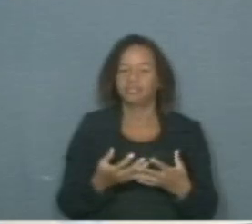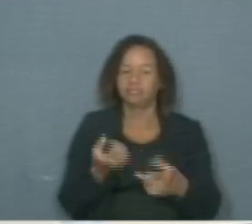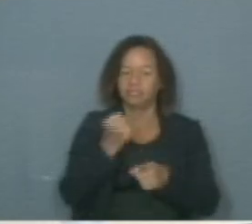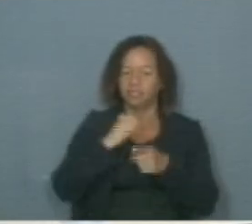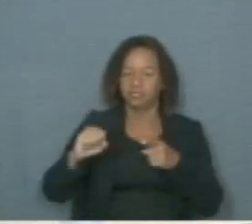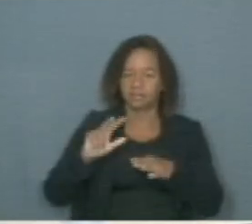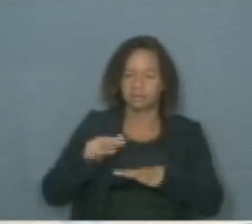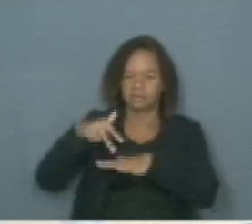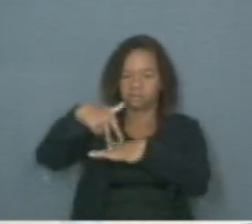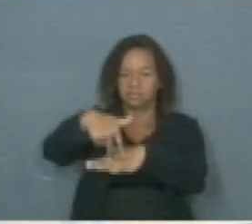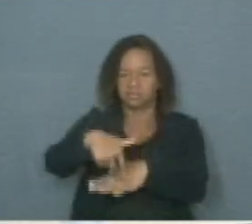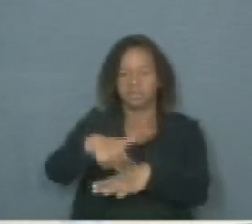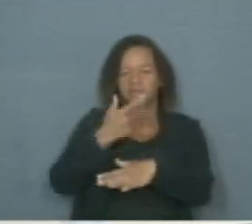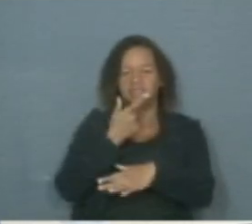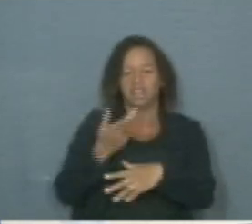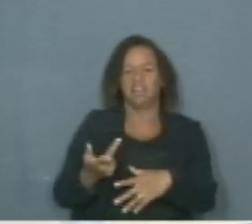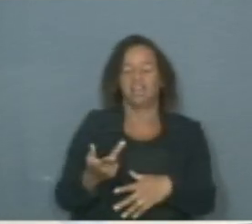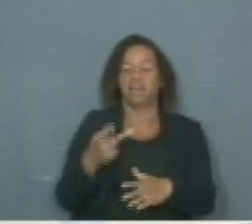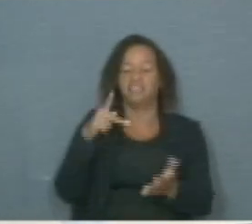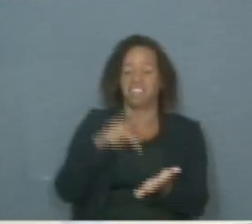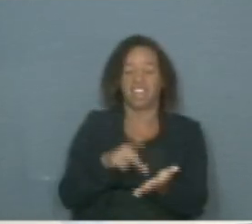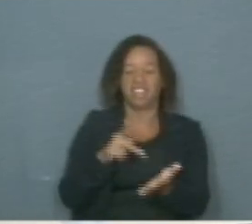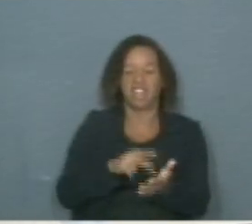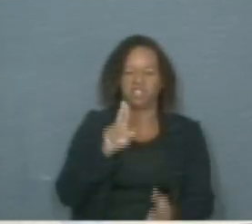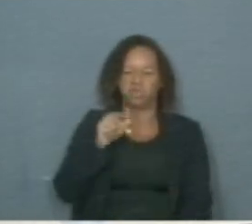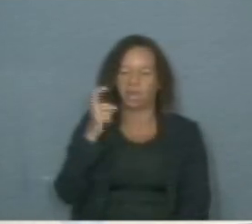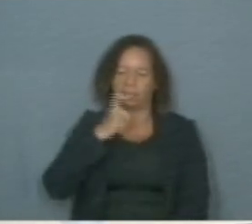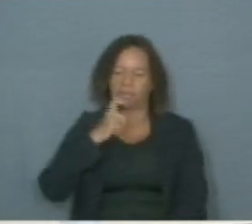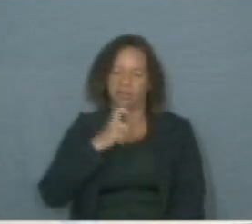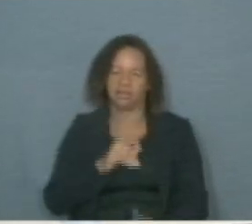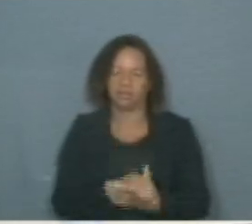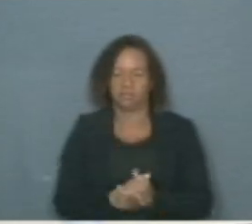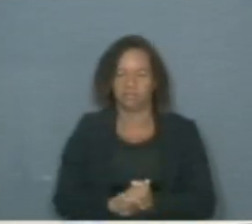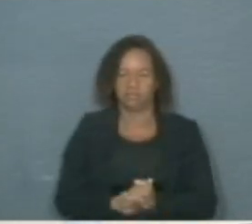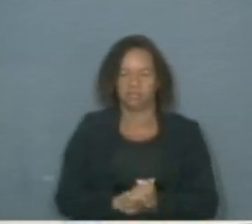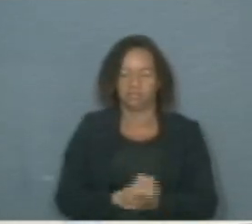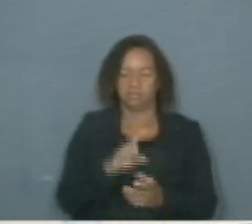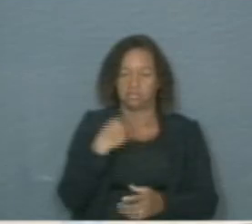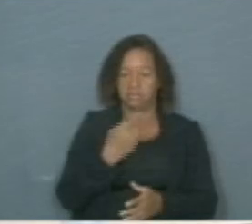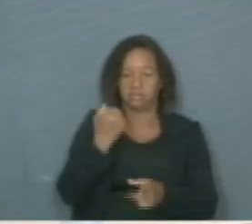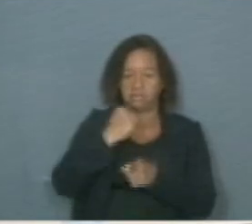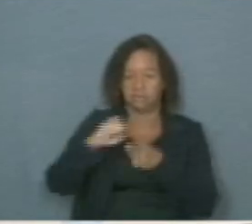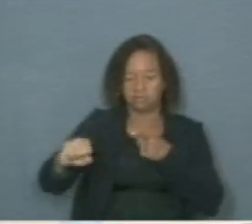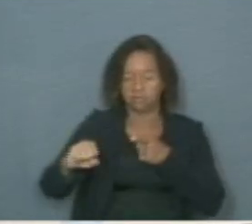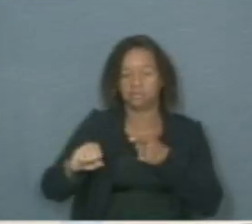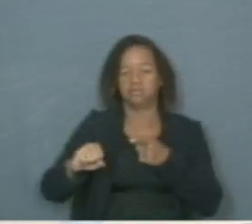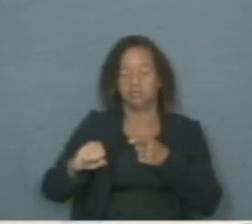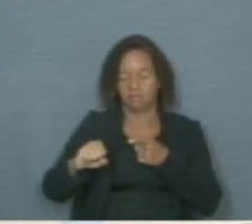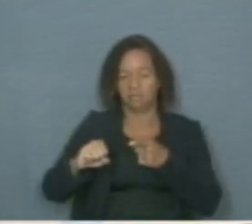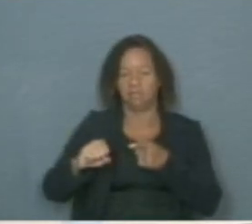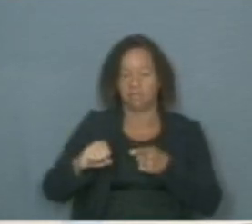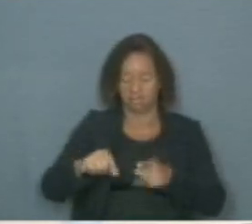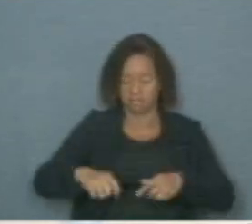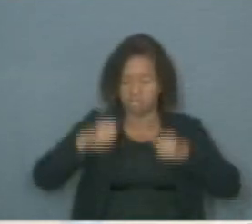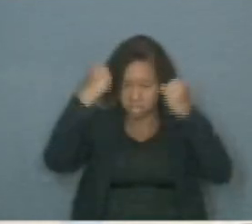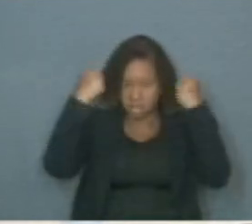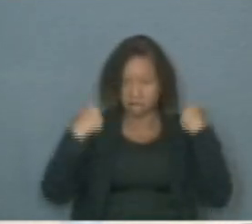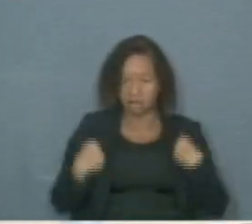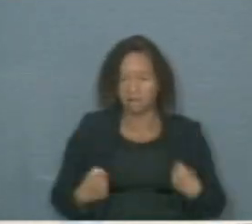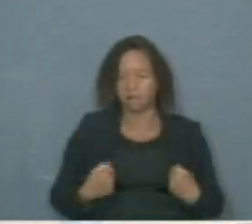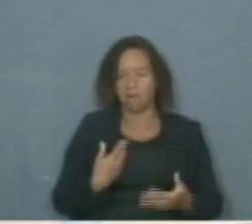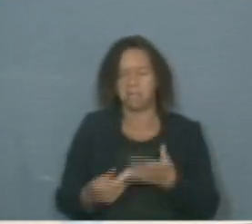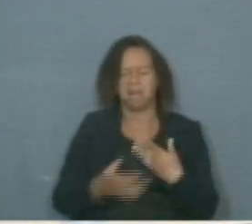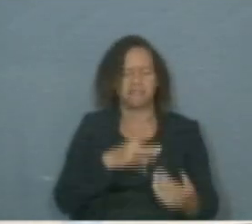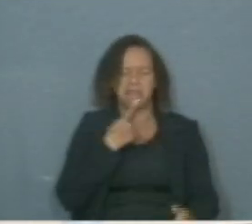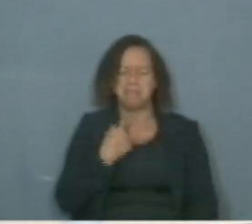de poder subir essa tribuna para dizer verdades e nunca mentiras. Nós defendemos a liberdade de uma pessoa vestir a camiseta que ela quiser,